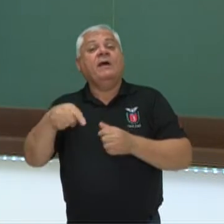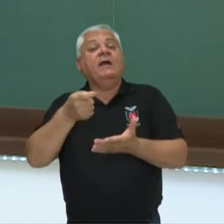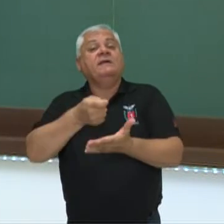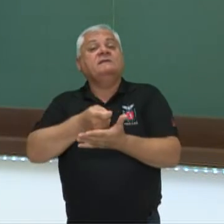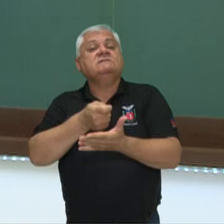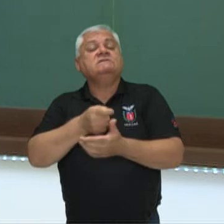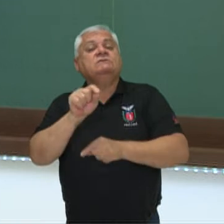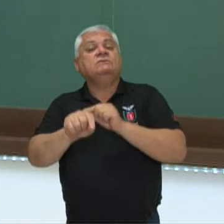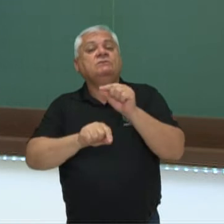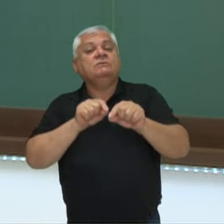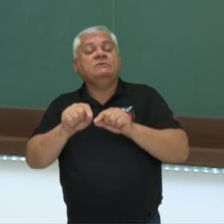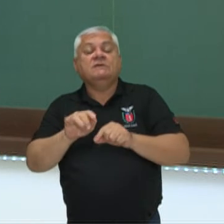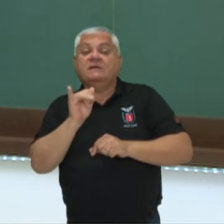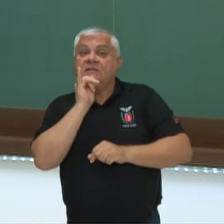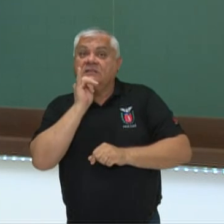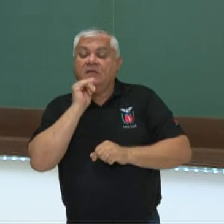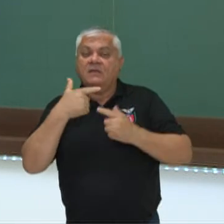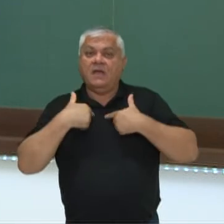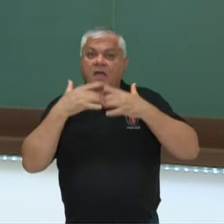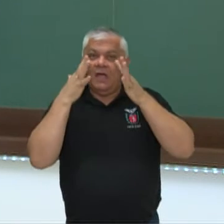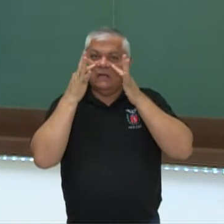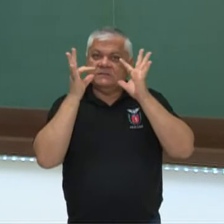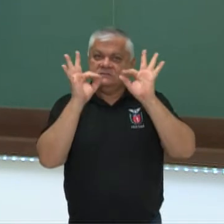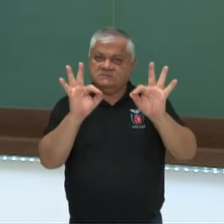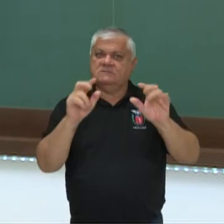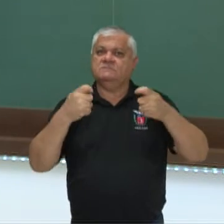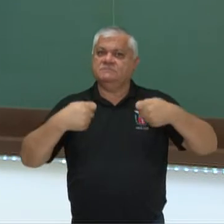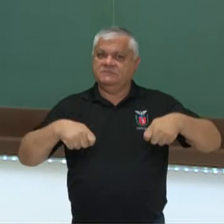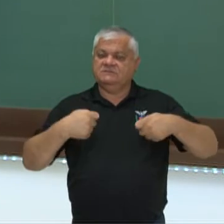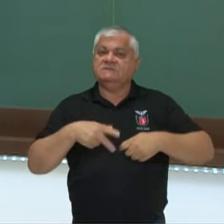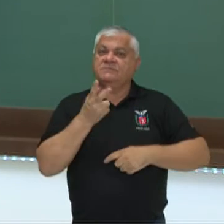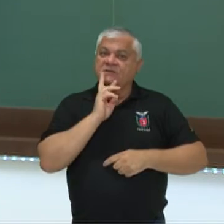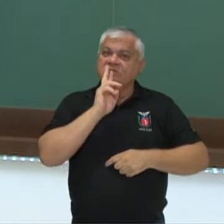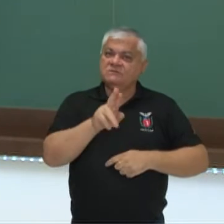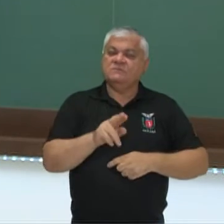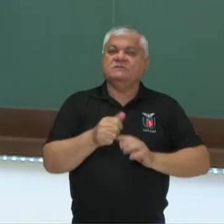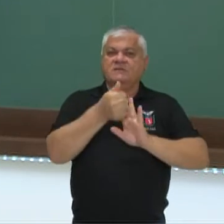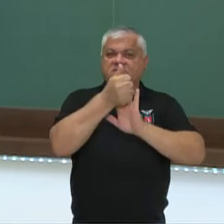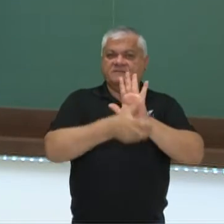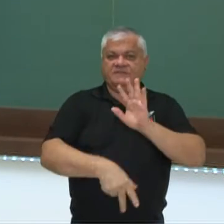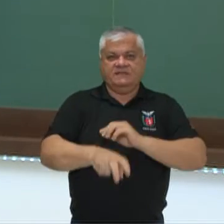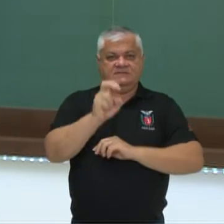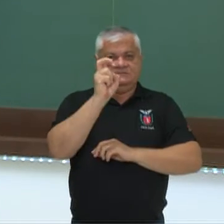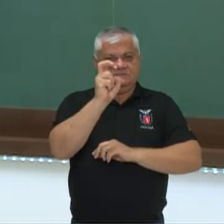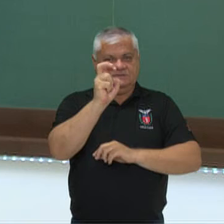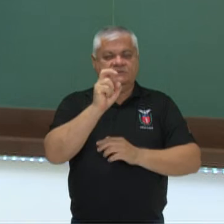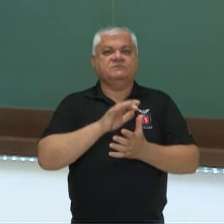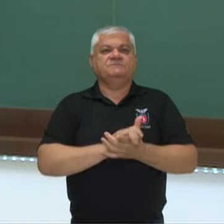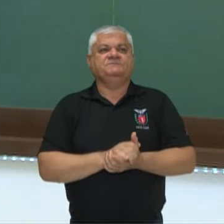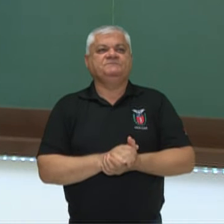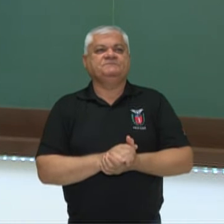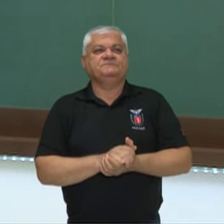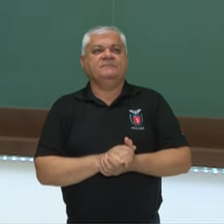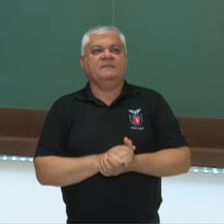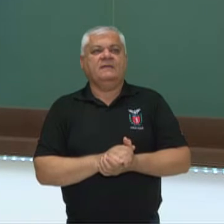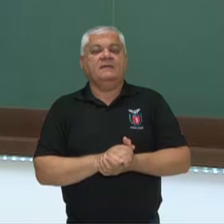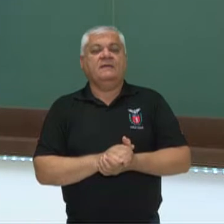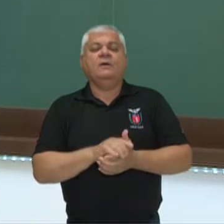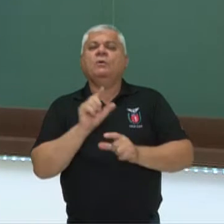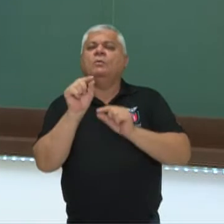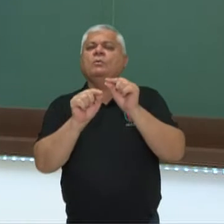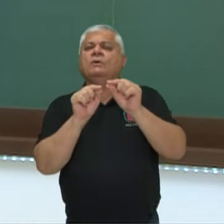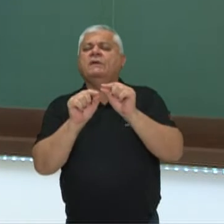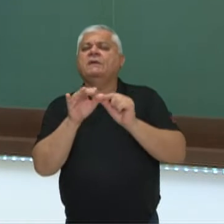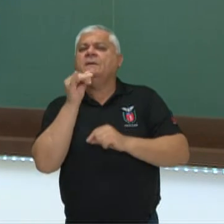exige algumas atenções para que a gente possa responder a atividade 5, a última reflexão da nossa aula, né? Que vem